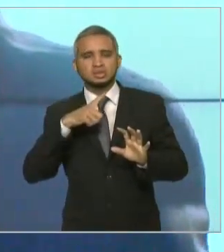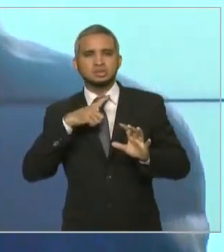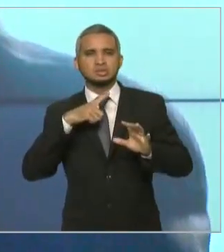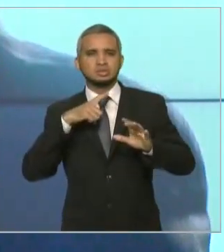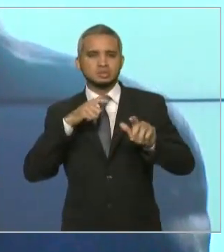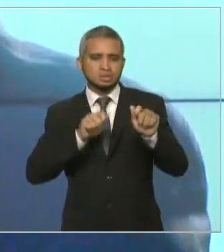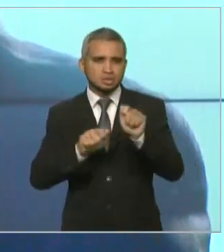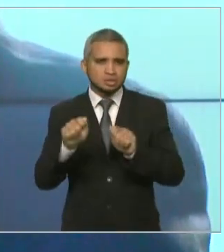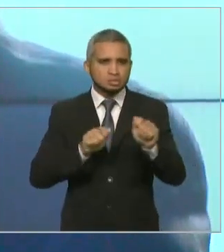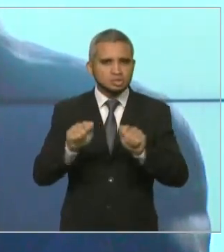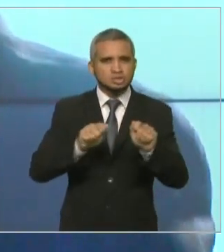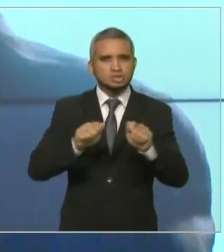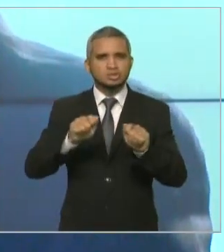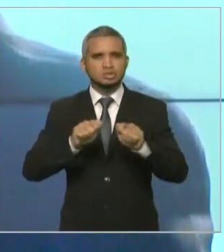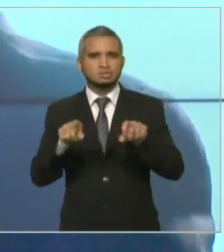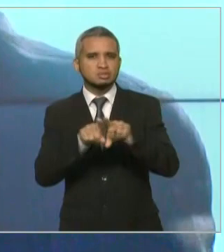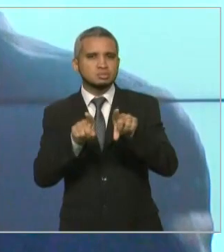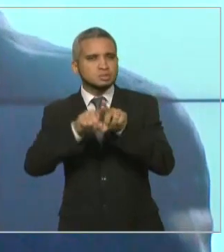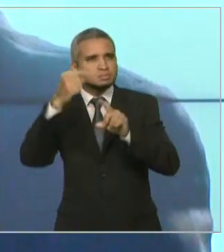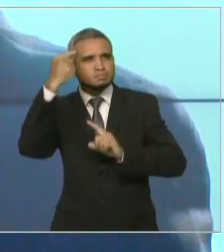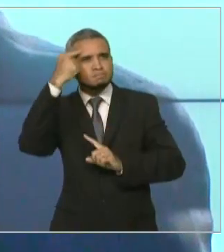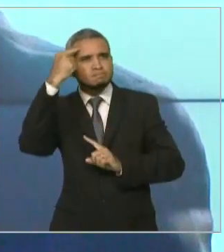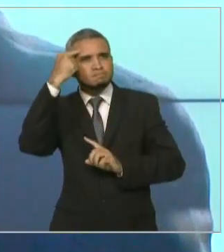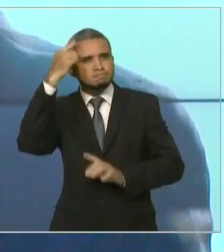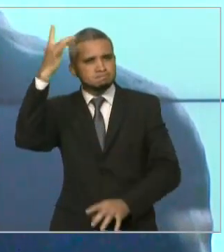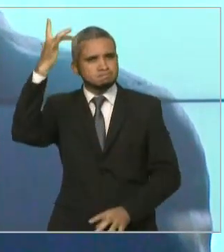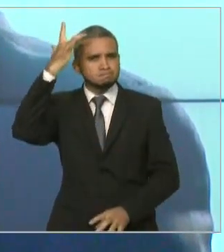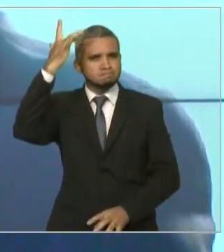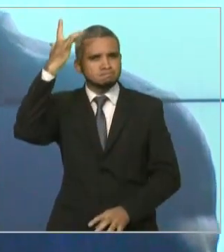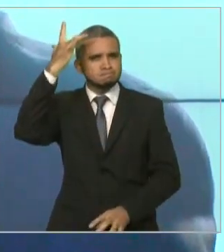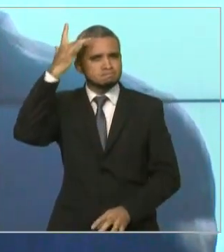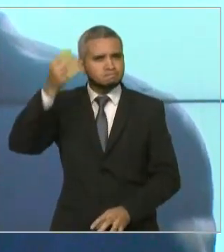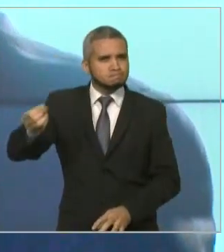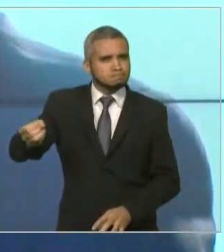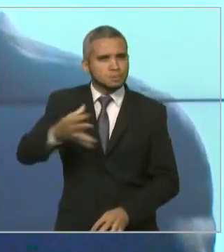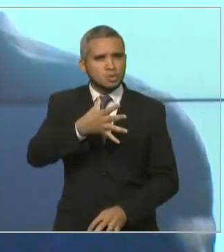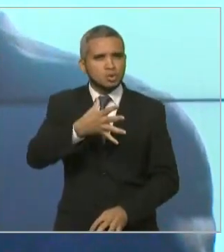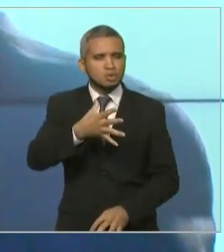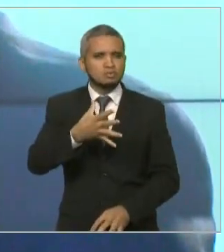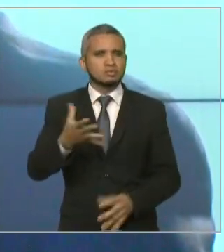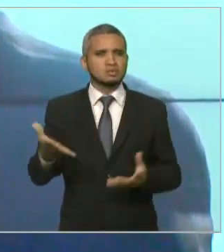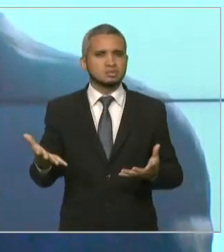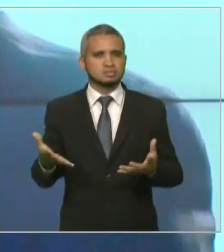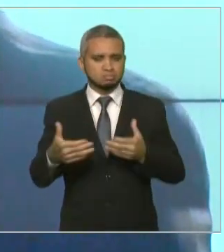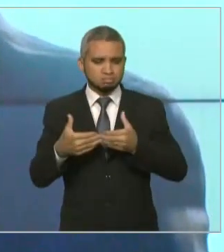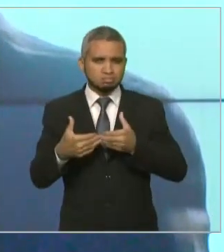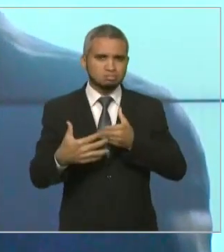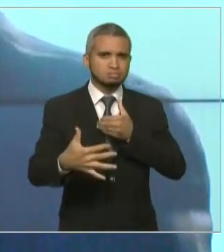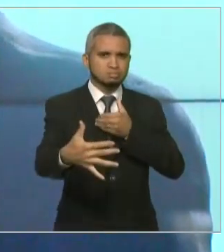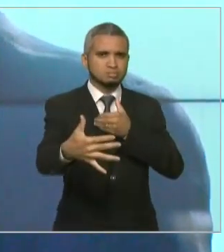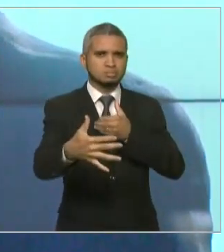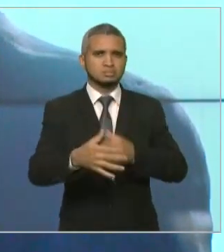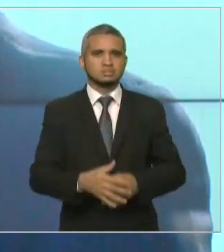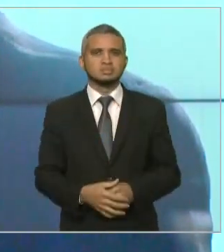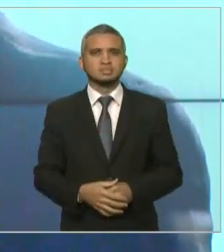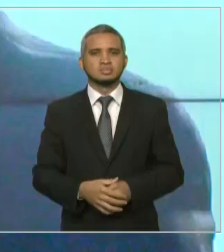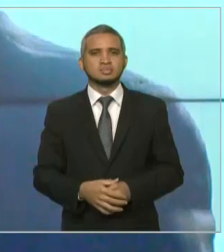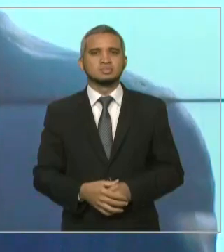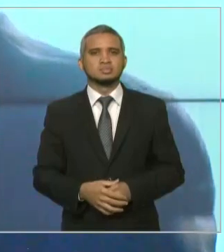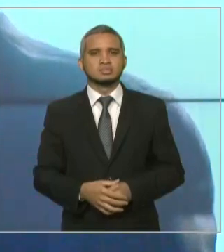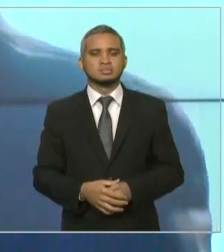pensamento inovador, né? O pensamento mais moderno, avançado de gestão que faz